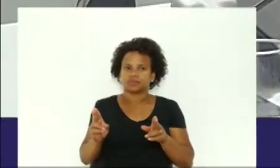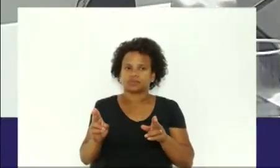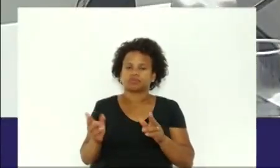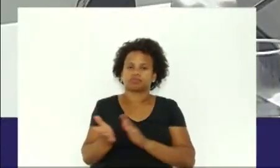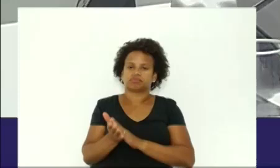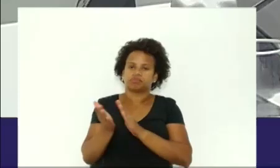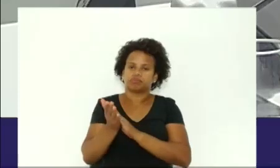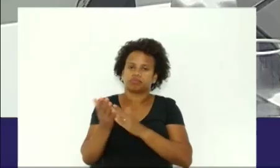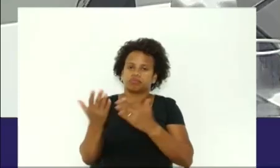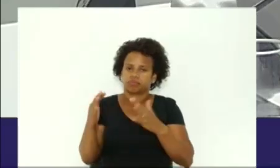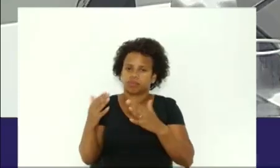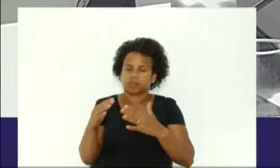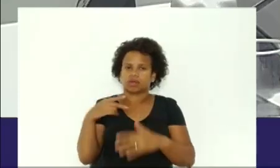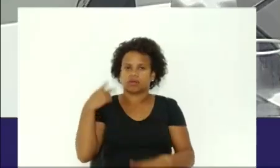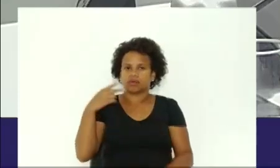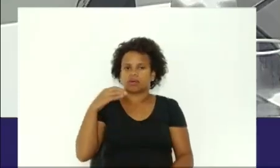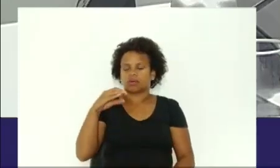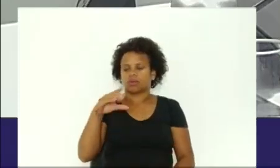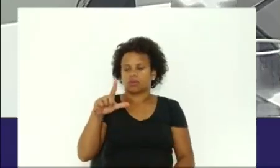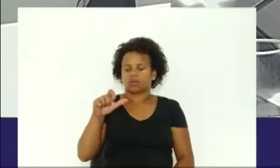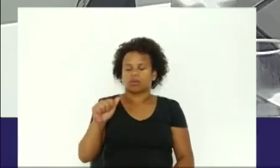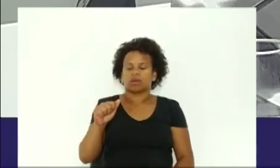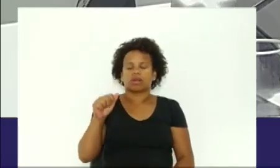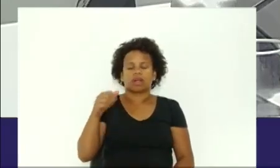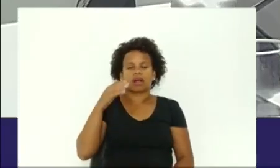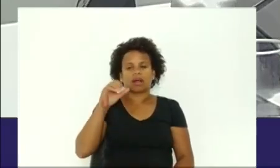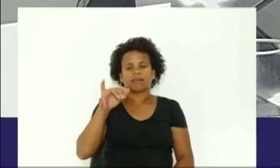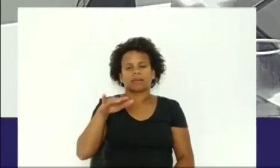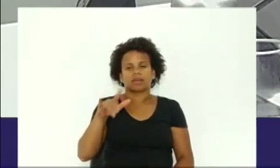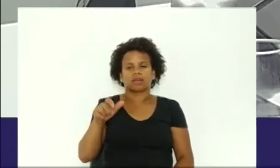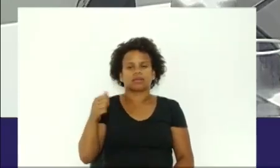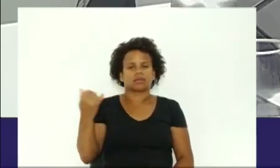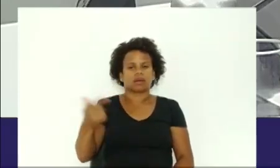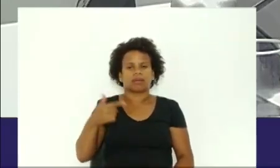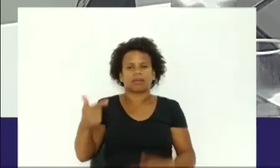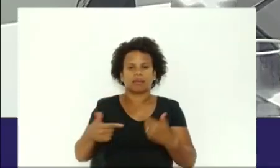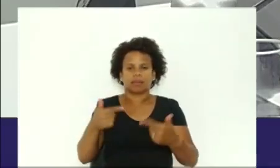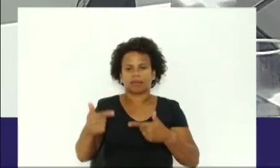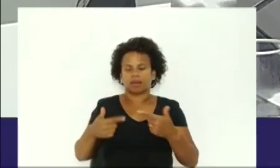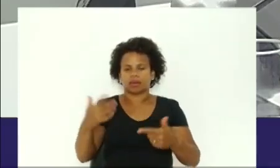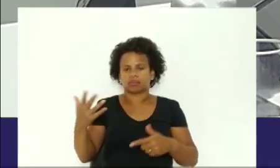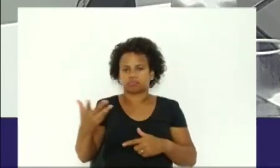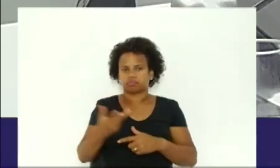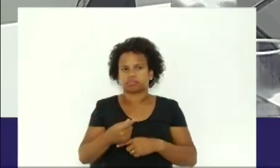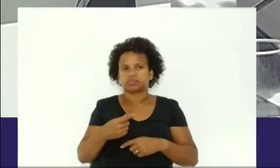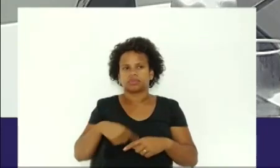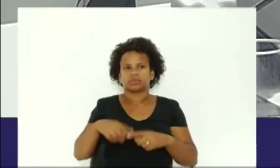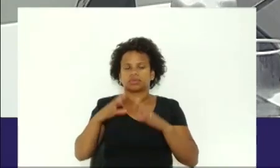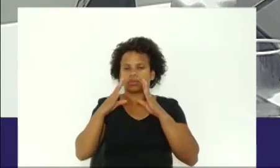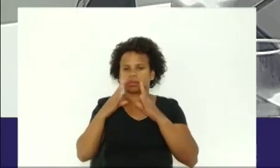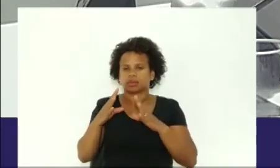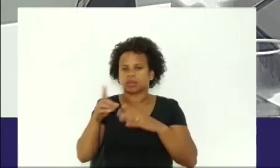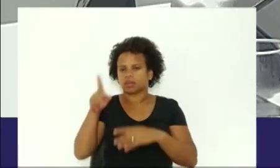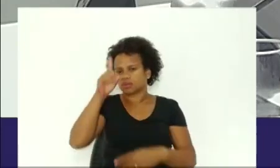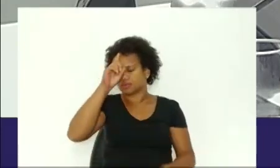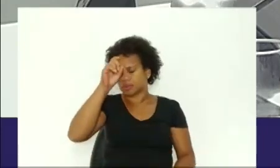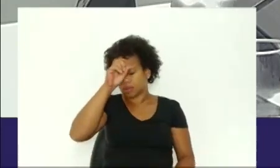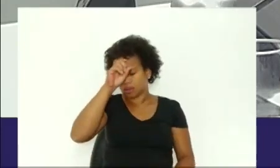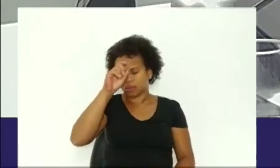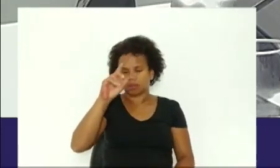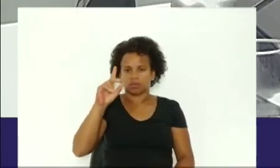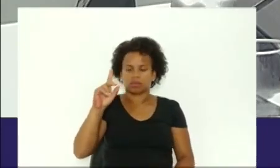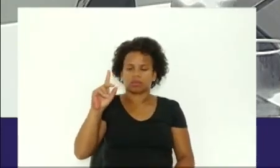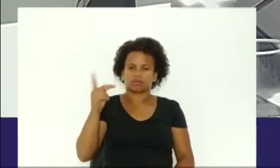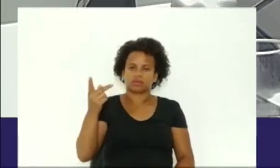vereador Kula. Realmente a Camila faz um excelente trabalho, a gente acompanha todo o trabalho dela do Hospital das Clínicas e gostaria também de apoiá-lo